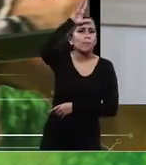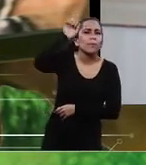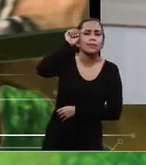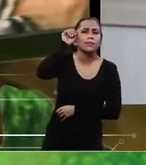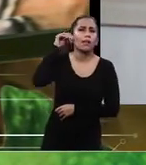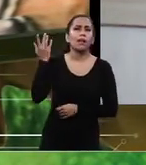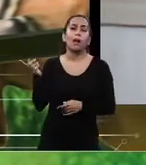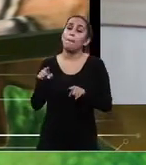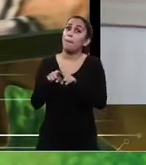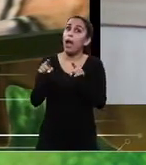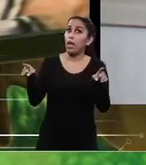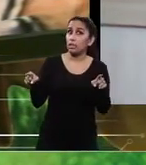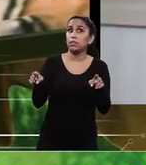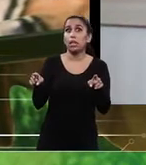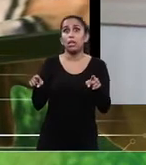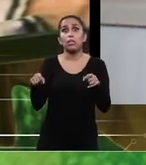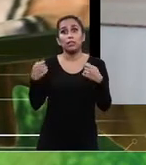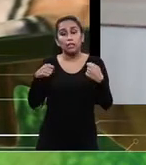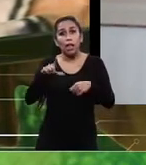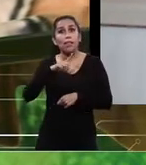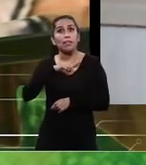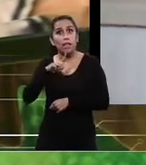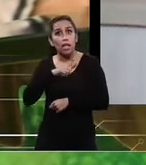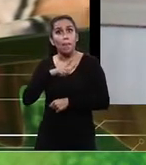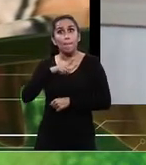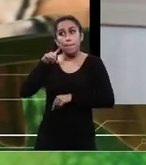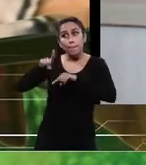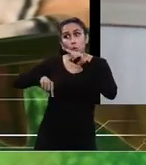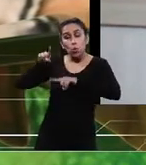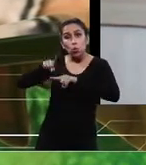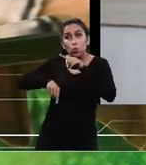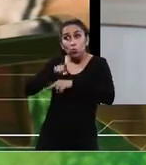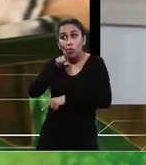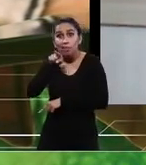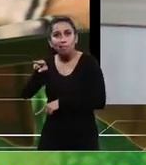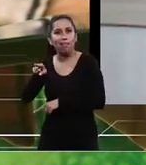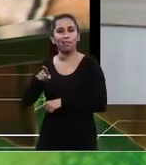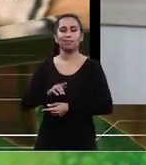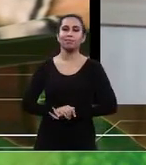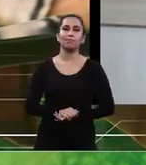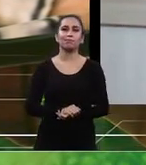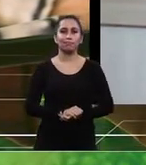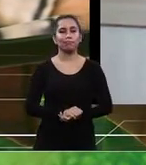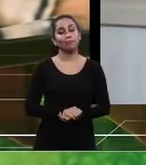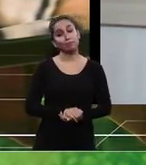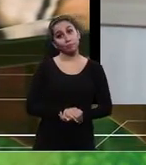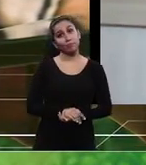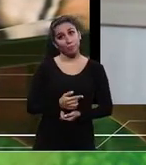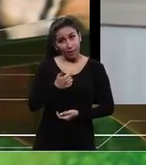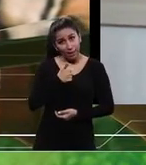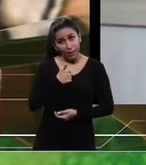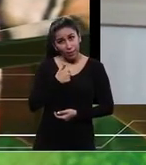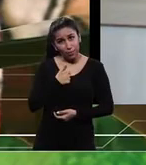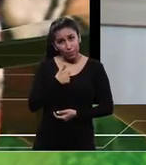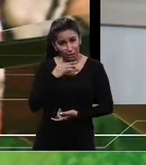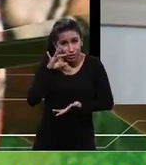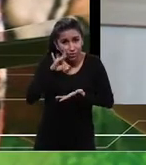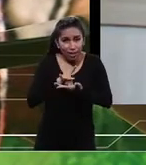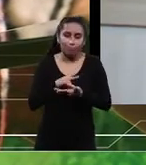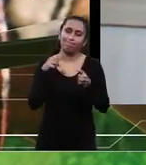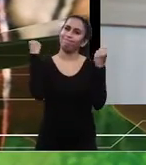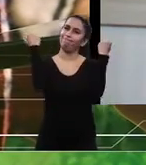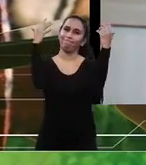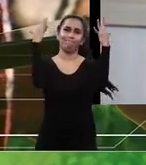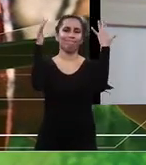mas colocarmos os nossos produtos lá. E eu especialmente tenho que te parabenizar por você